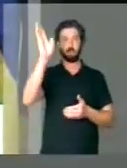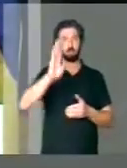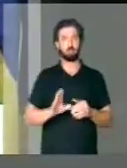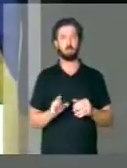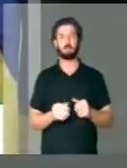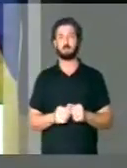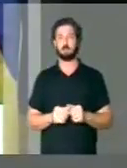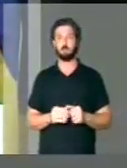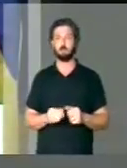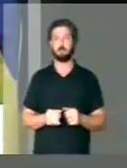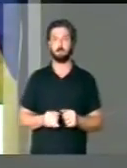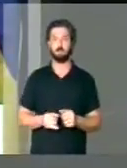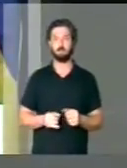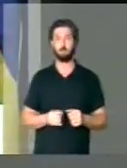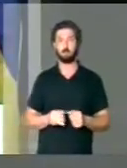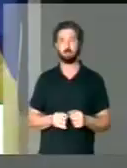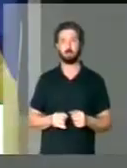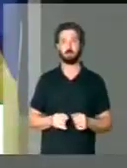Brasil.